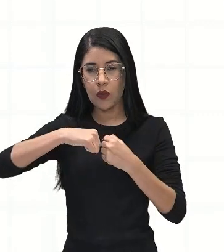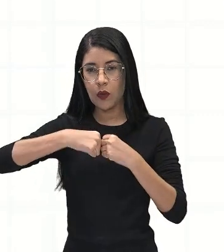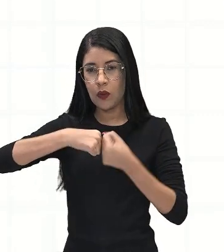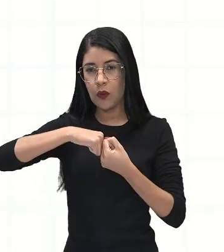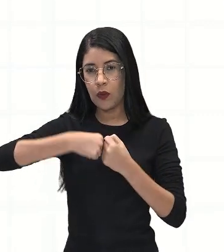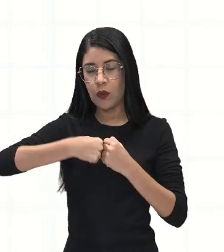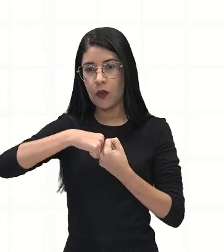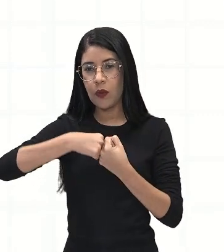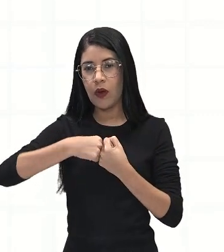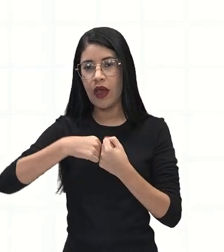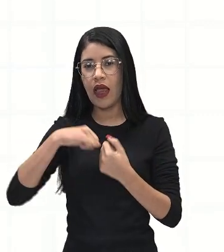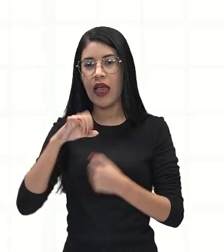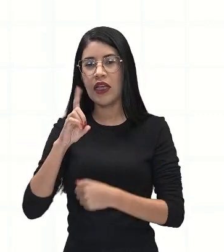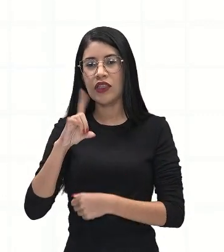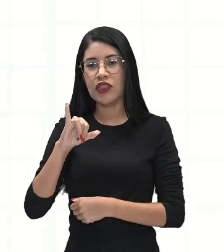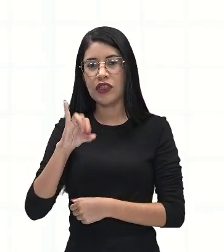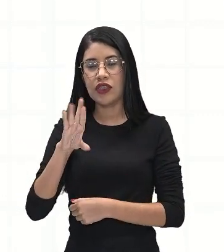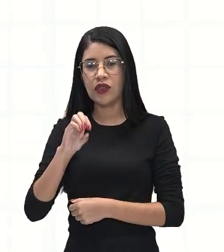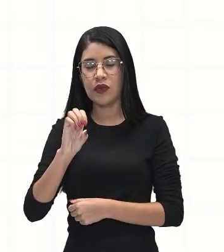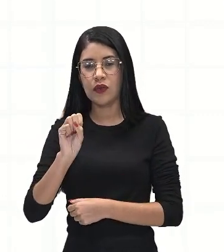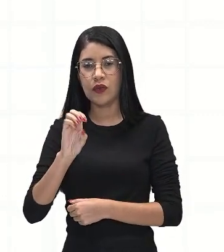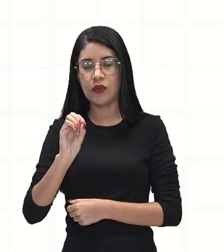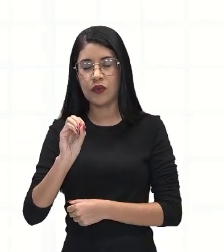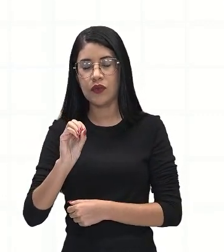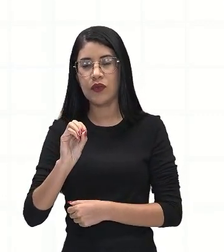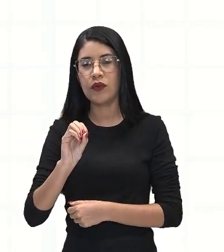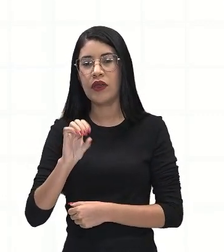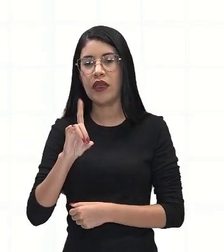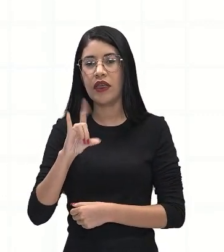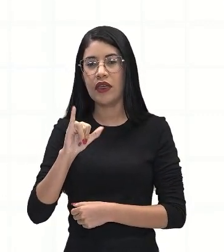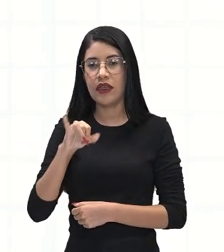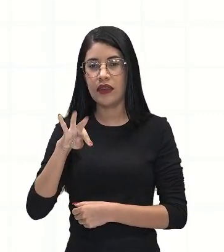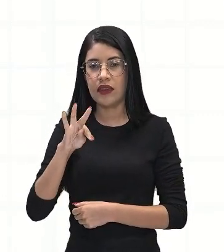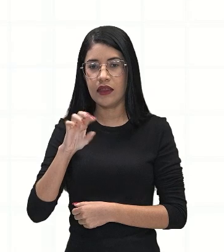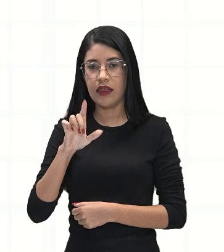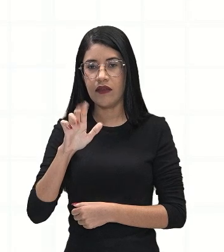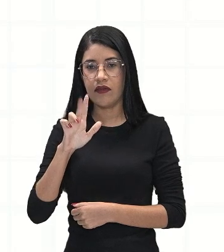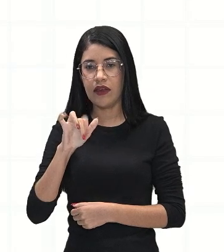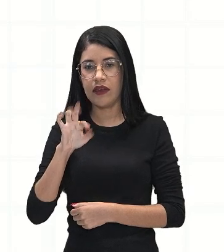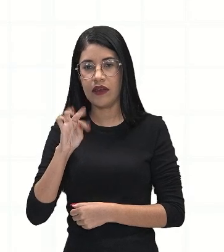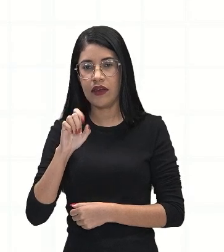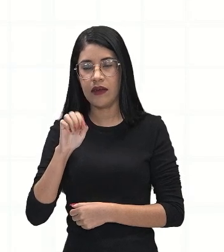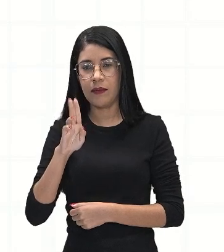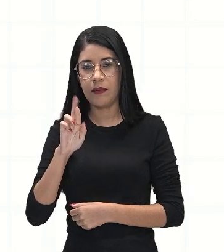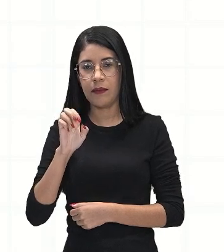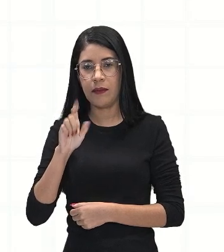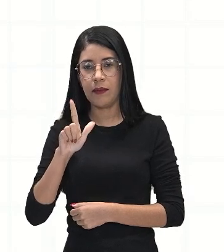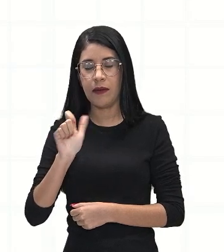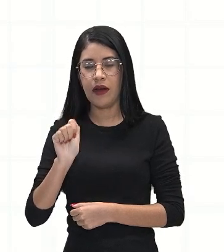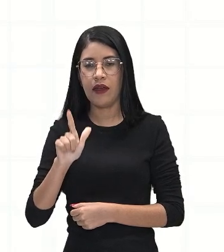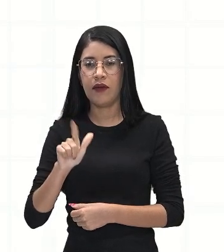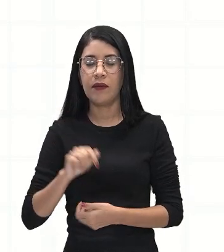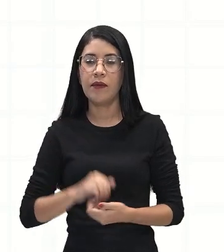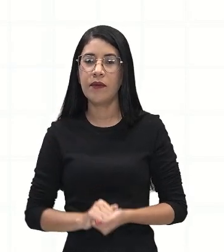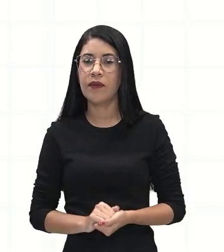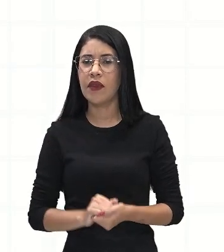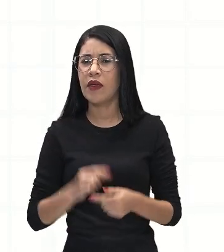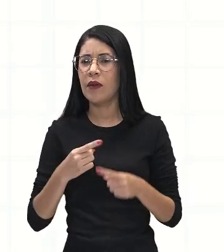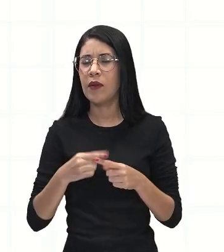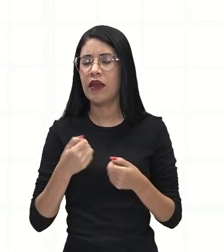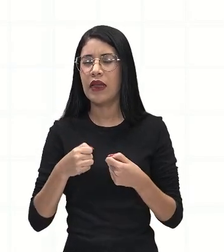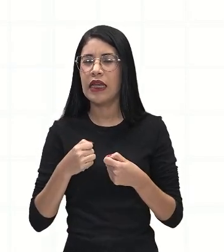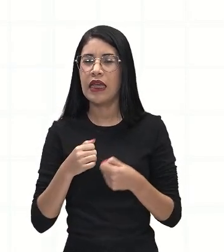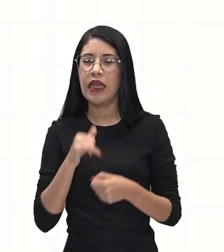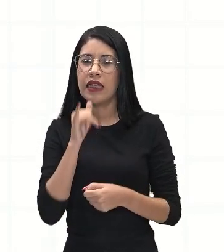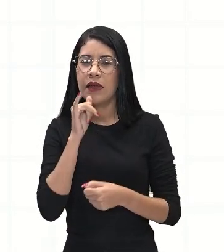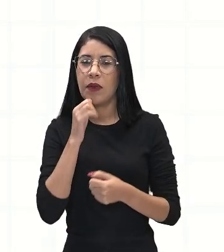discos intervertebrais. Por que eles existem aqui? Justamente para eles vão servir ali como um